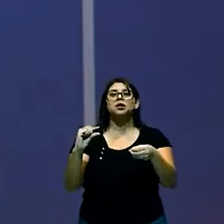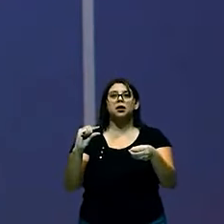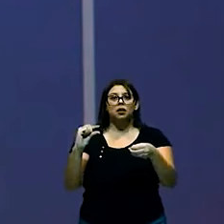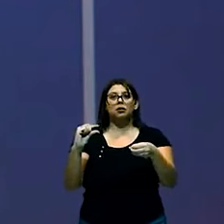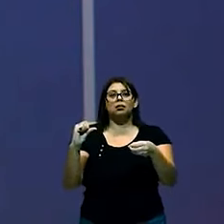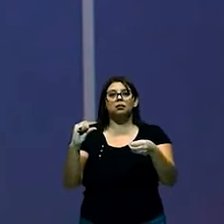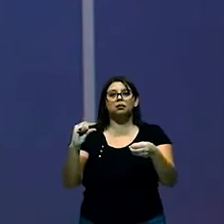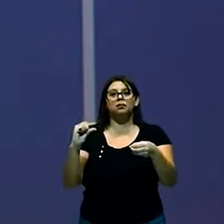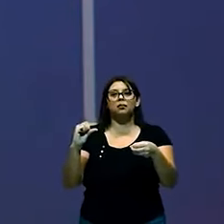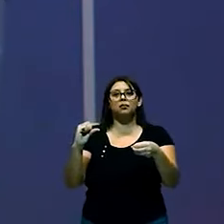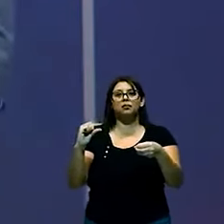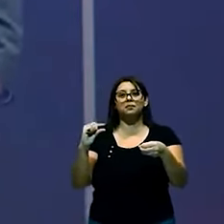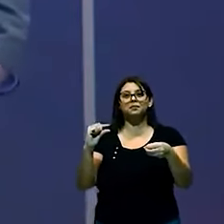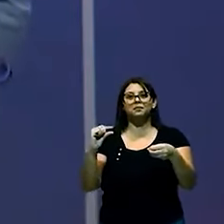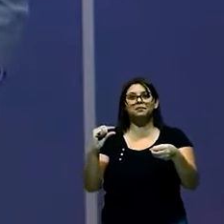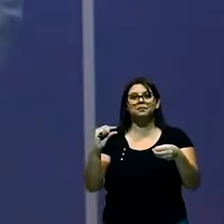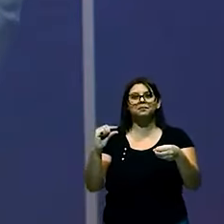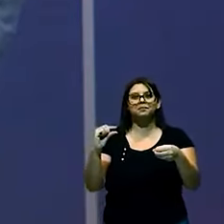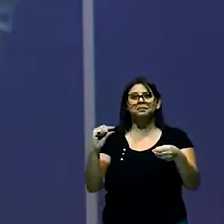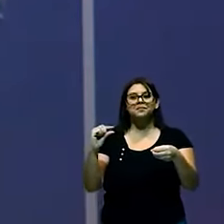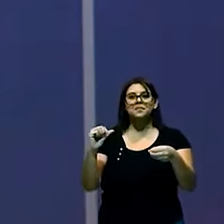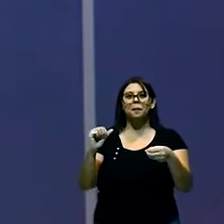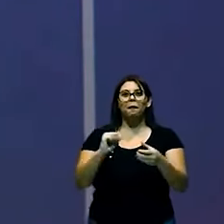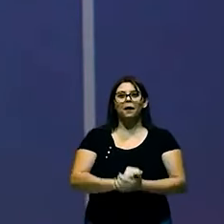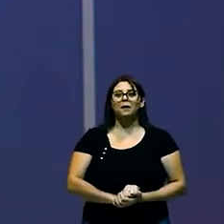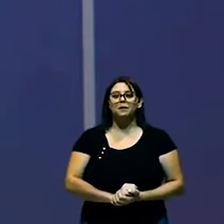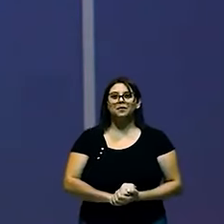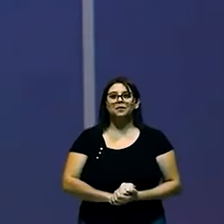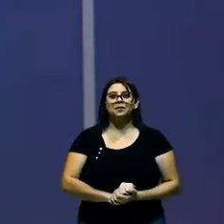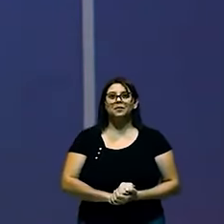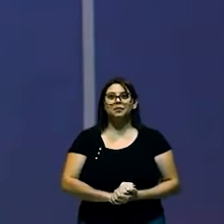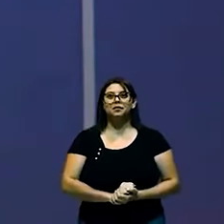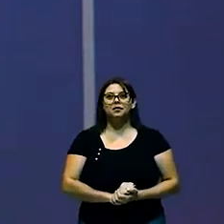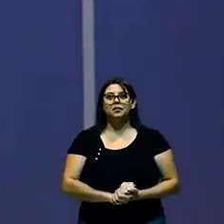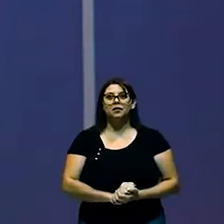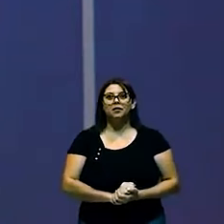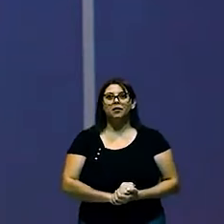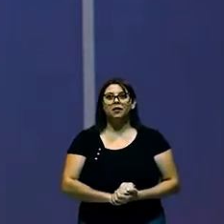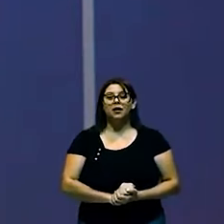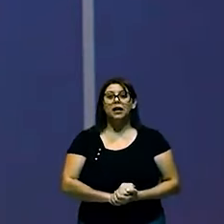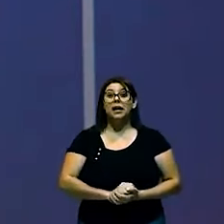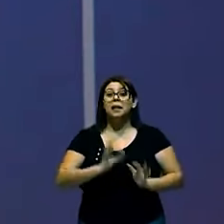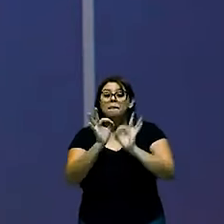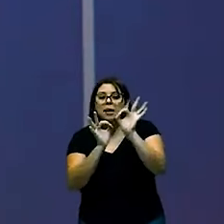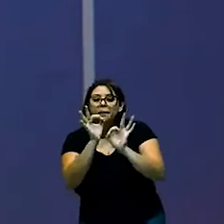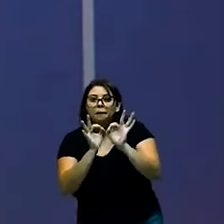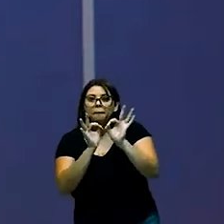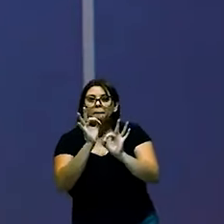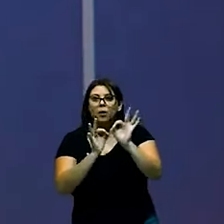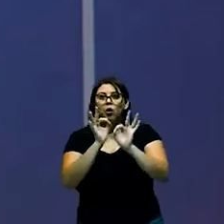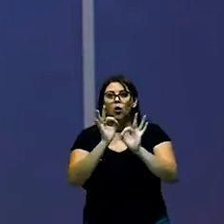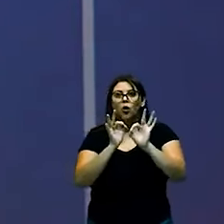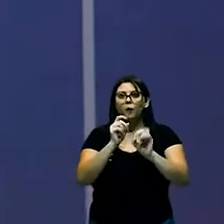uma indulgência um pouco mais forte, não é? E ele desenvolveu algo chamado de indulgência plenária. O que